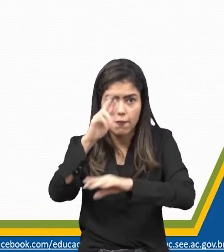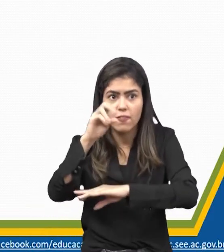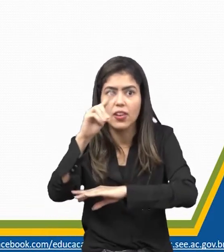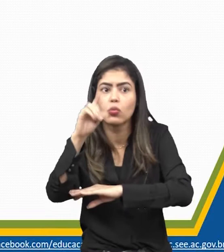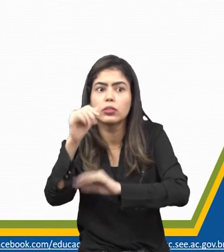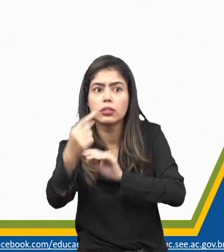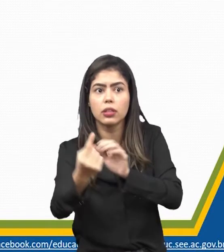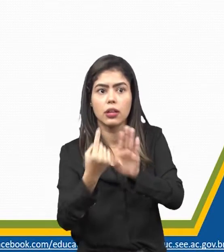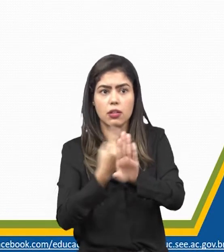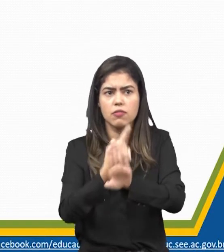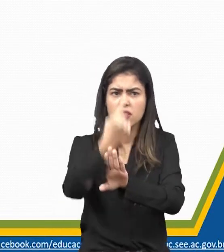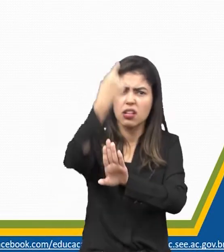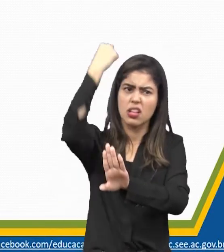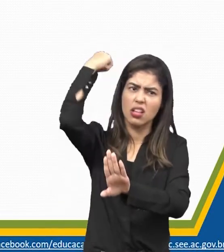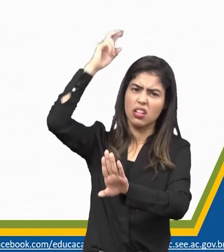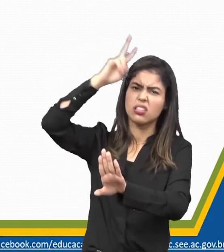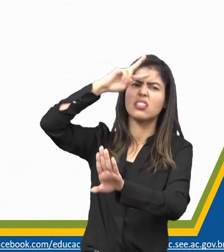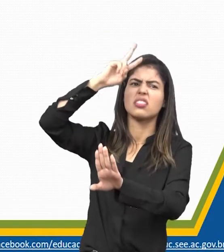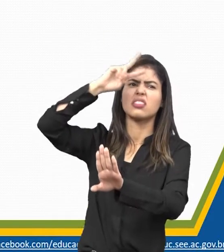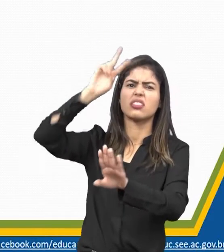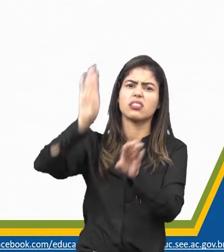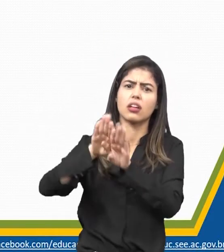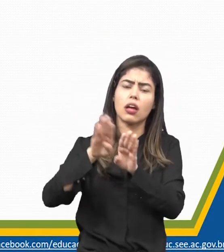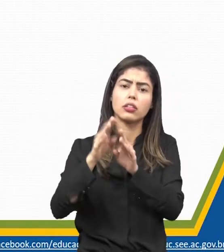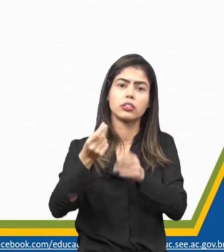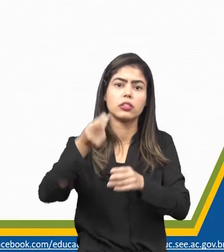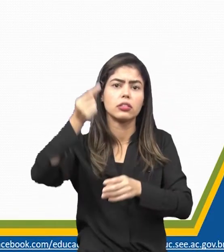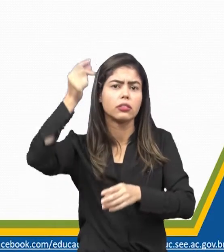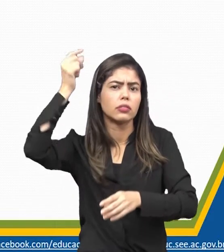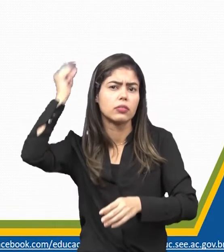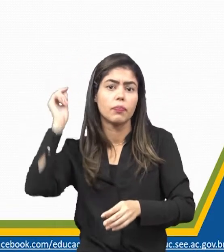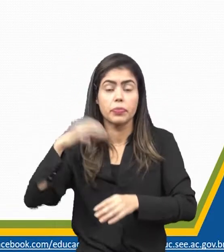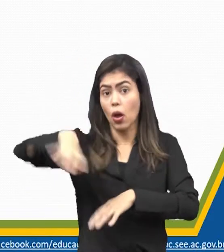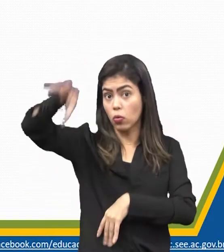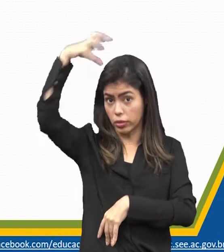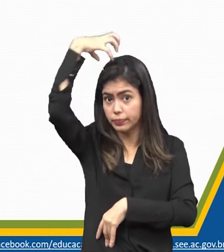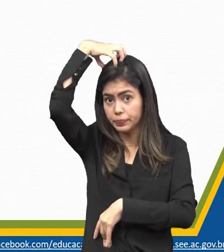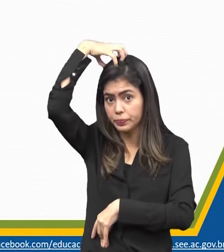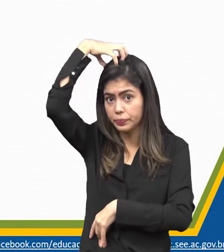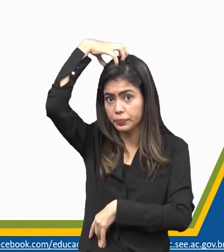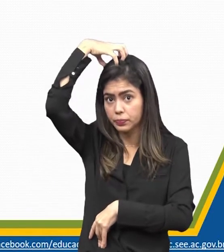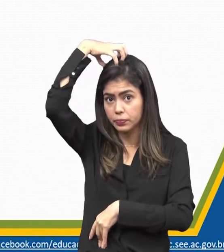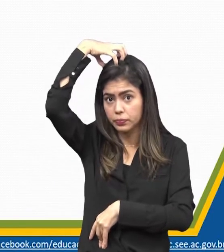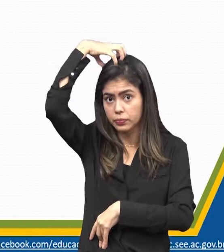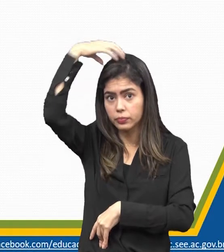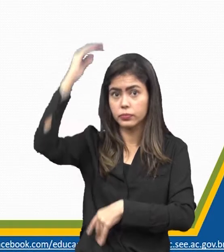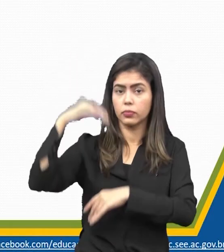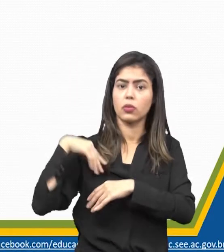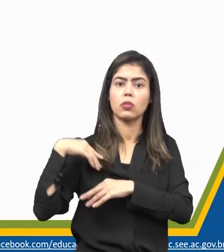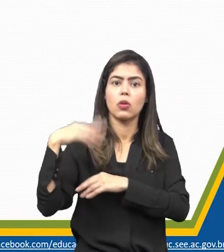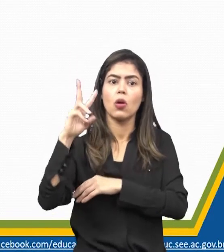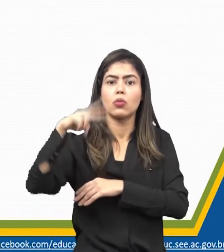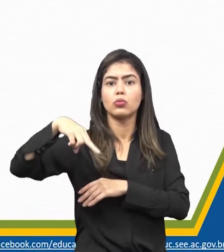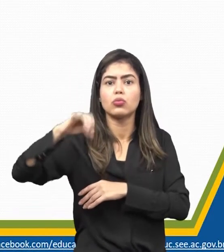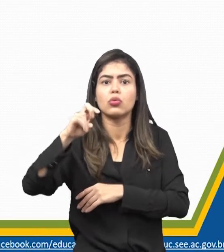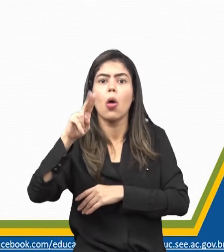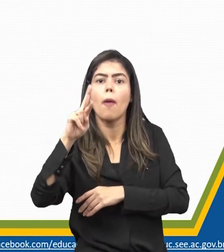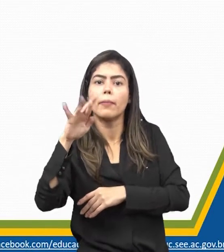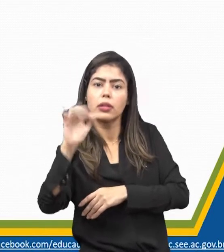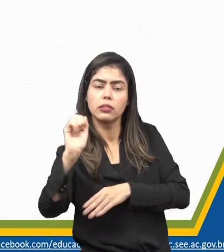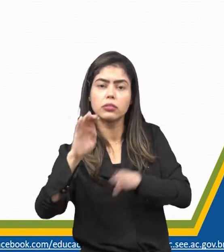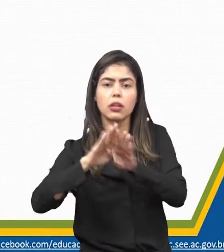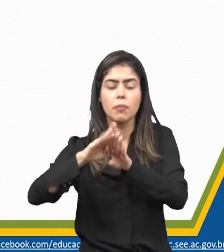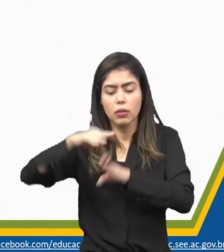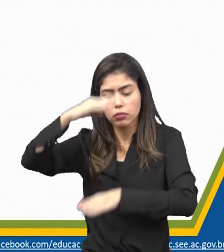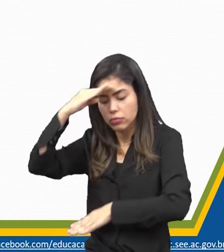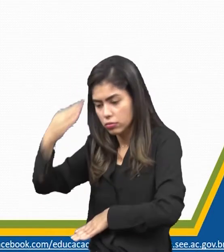feudal. Nessa organização feudal, nós temos lá o rei, né, os nobres e